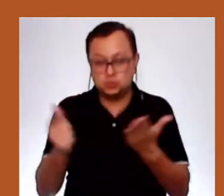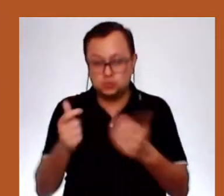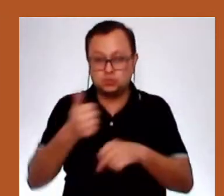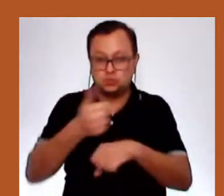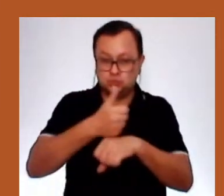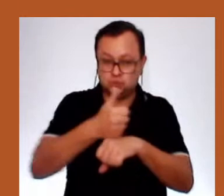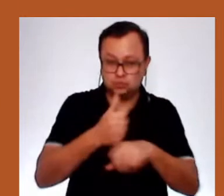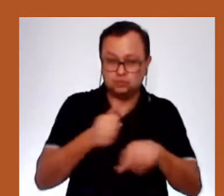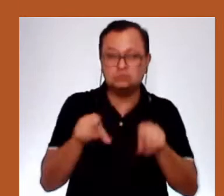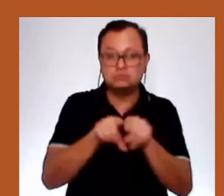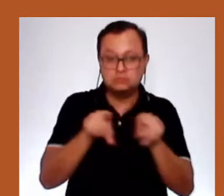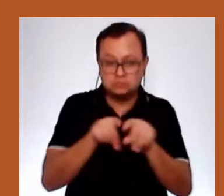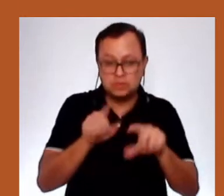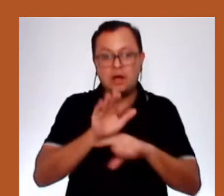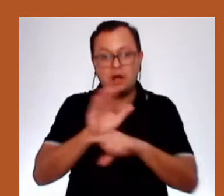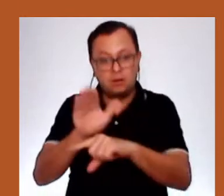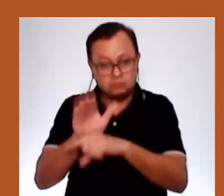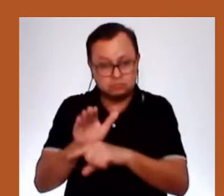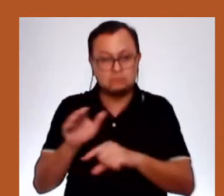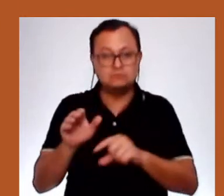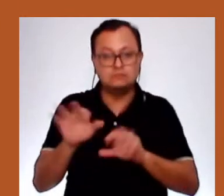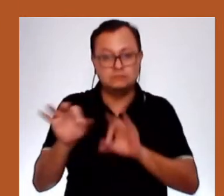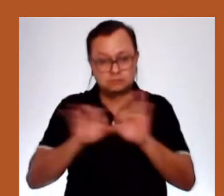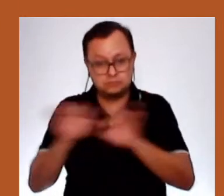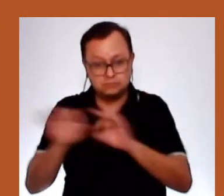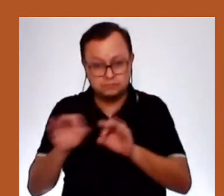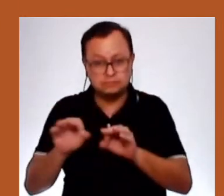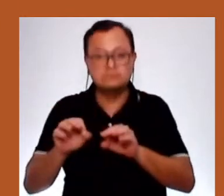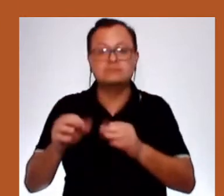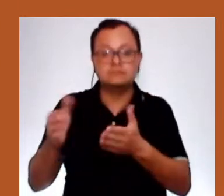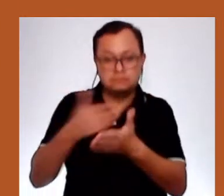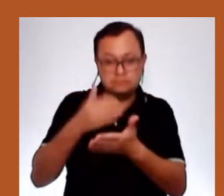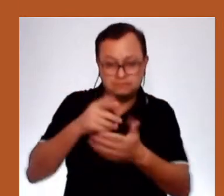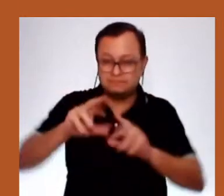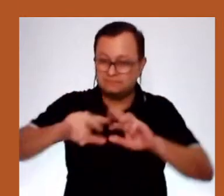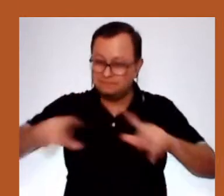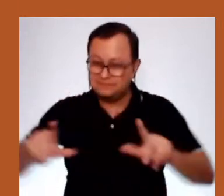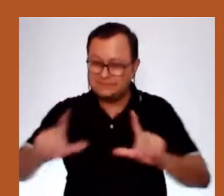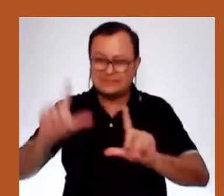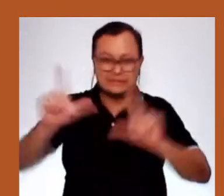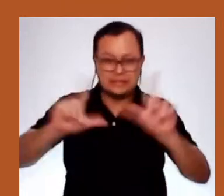desenvolvimento de conteúdo sobre cultura brasileira para diversas plataformas como TV,